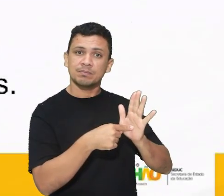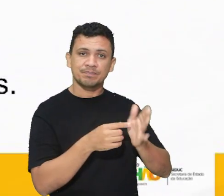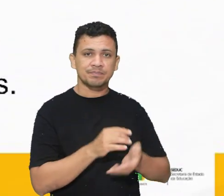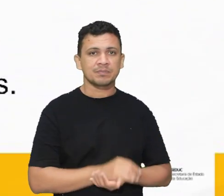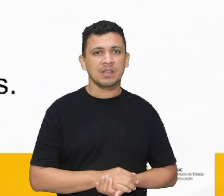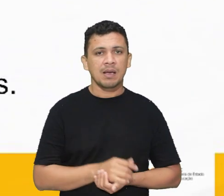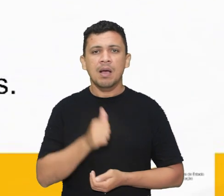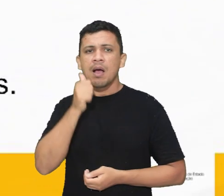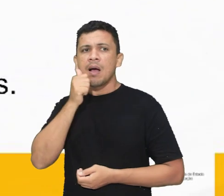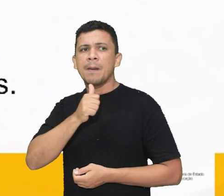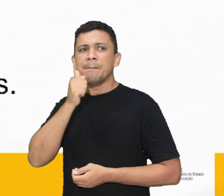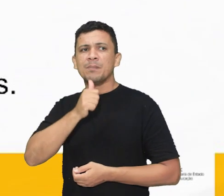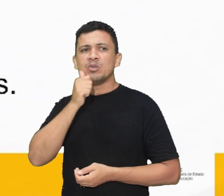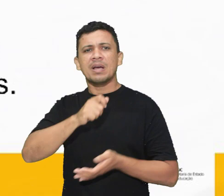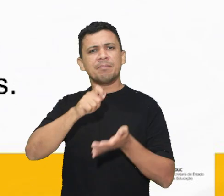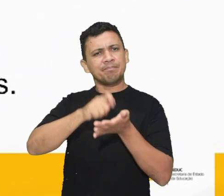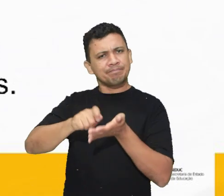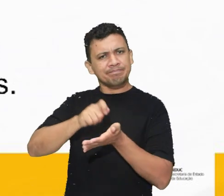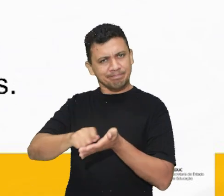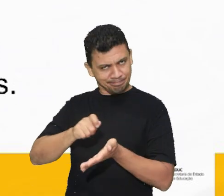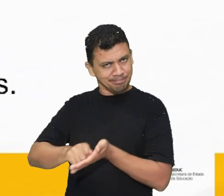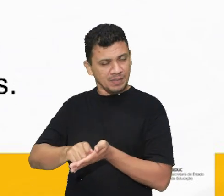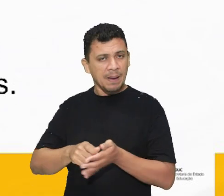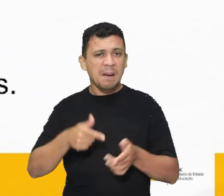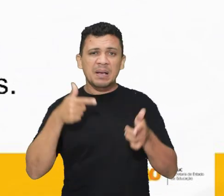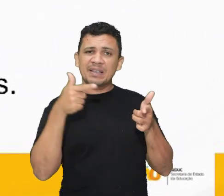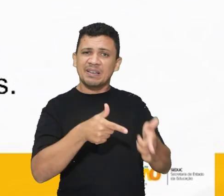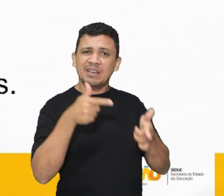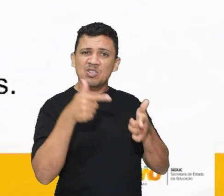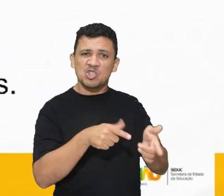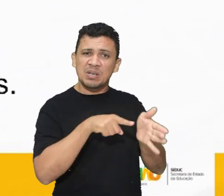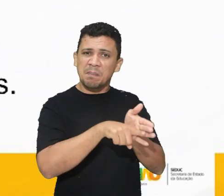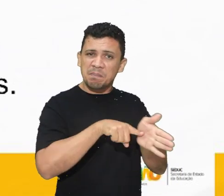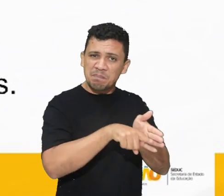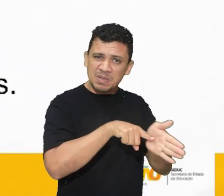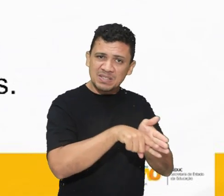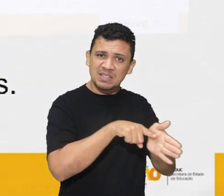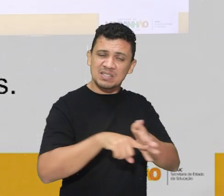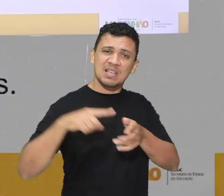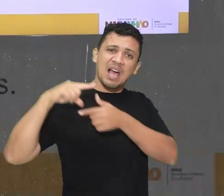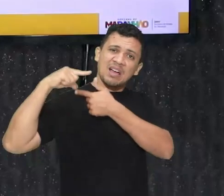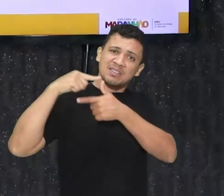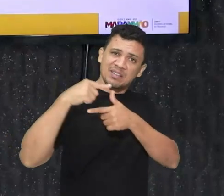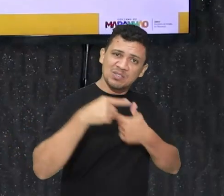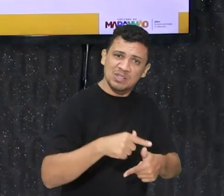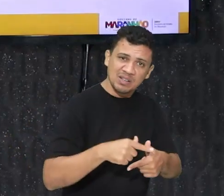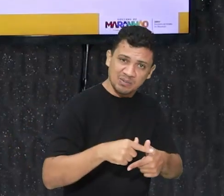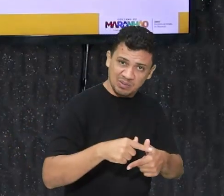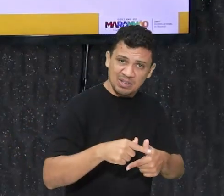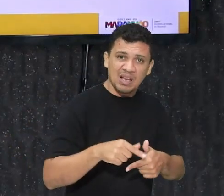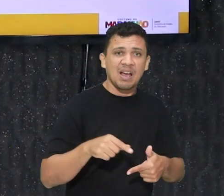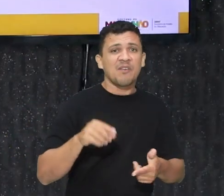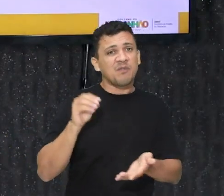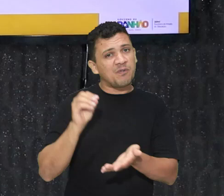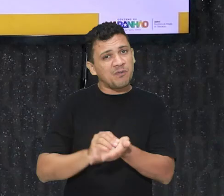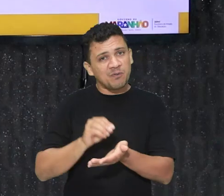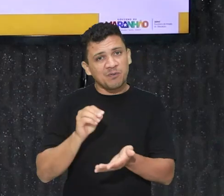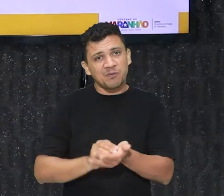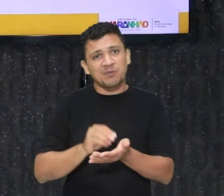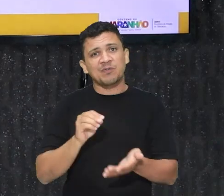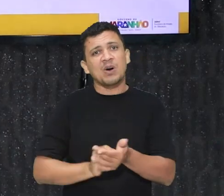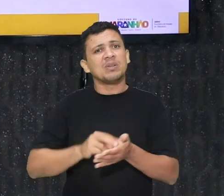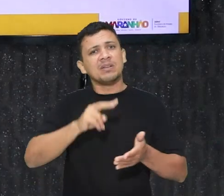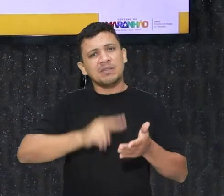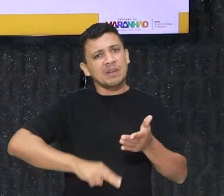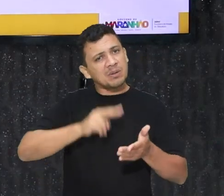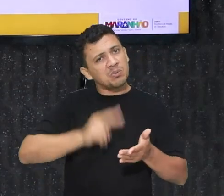A autora critica pesquisas tradicionais que atribuem a falta de leitura à precariedade de bibliotecas? Tem